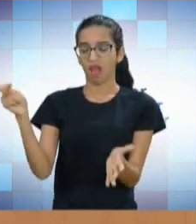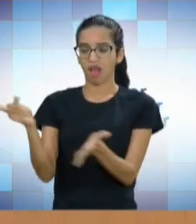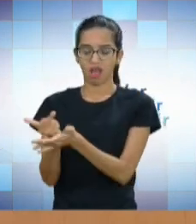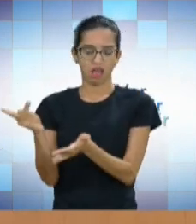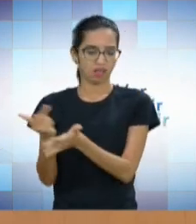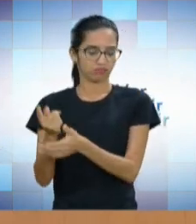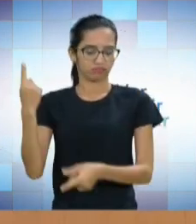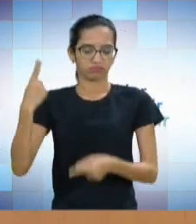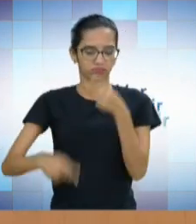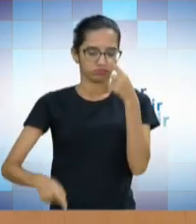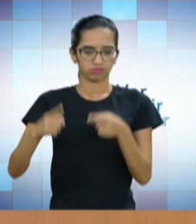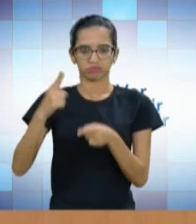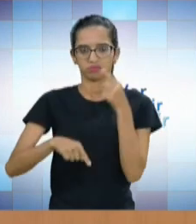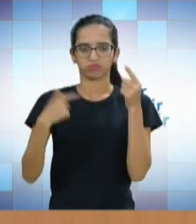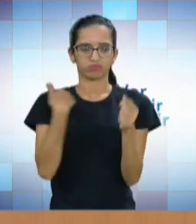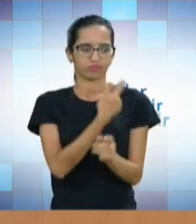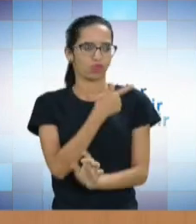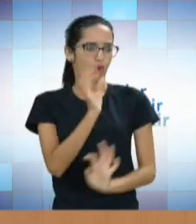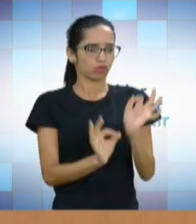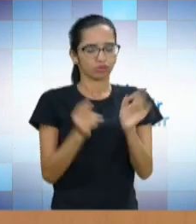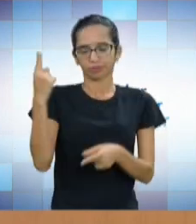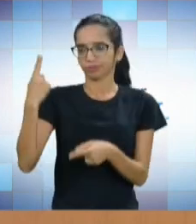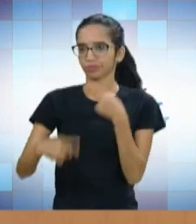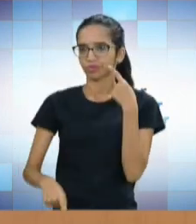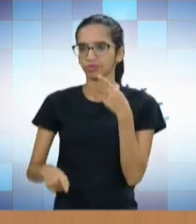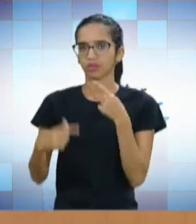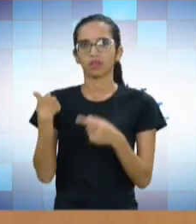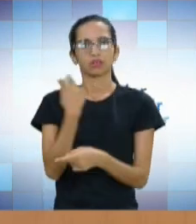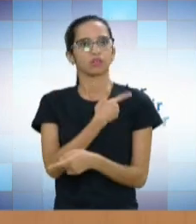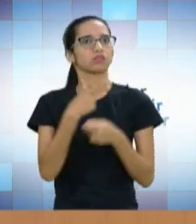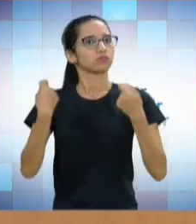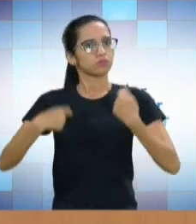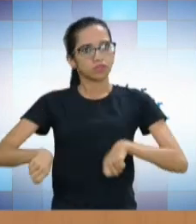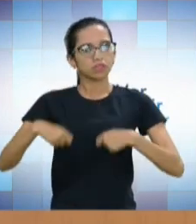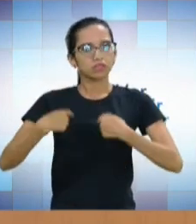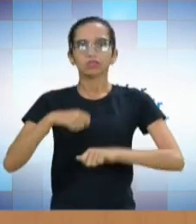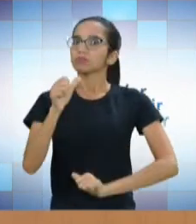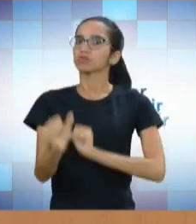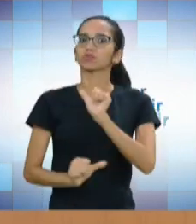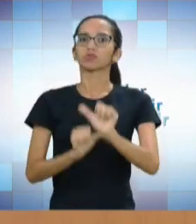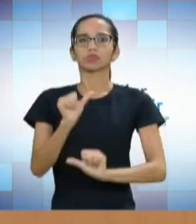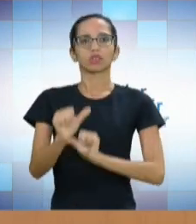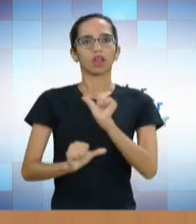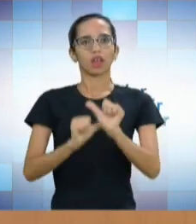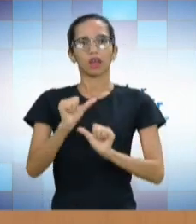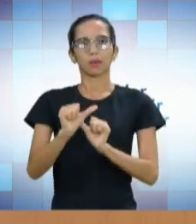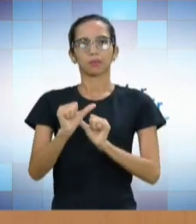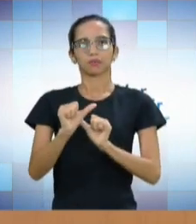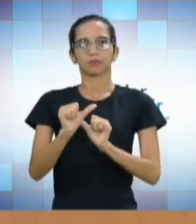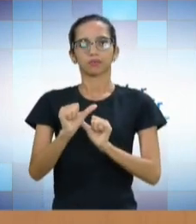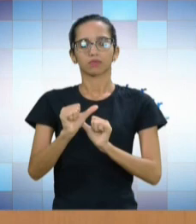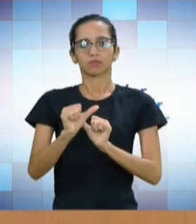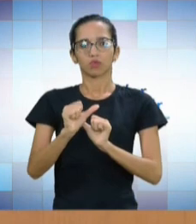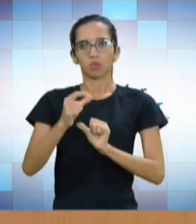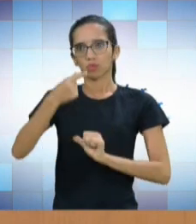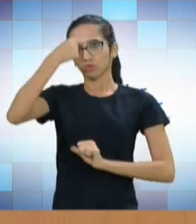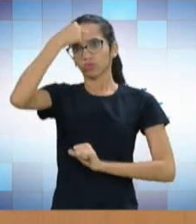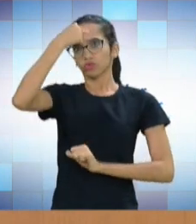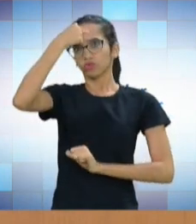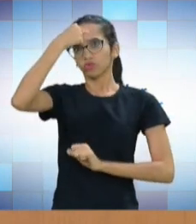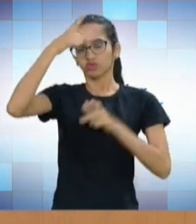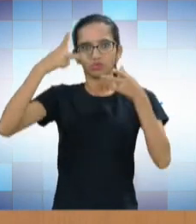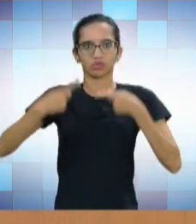aquilo não está dentro daquilo que nós planejamos é hora de começarmos a mudar a nossa própria